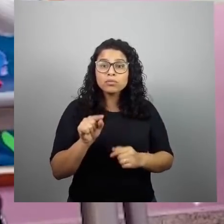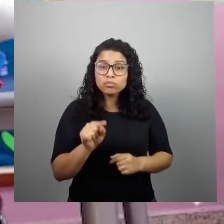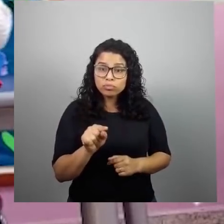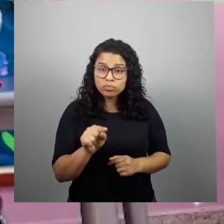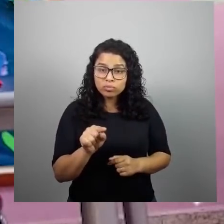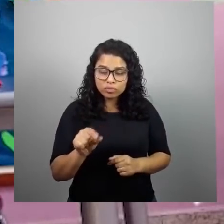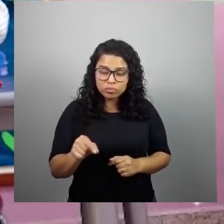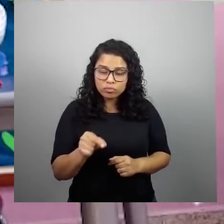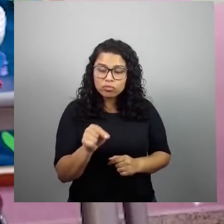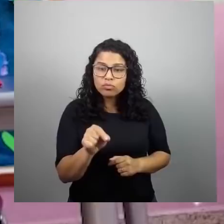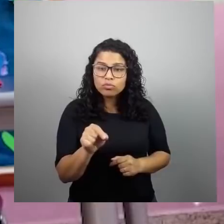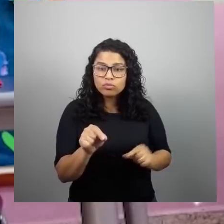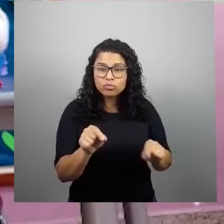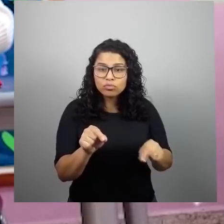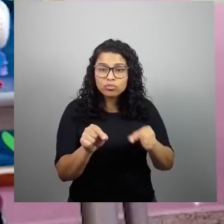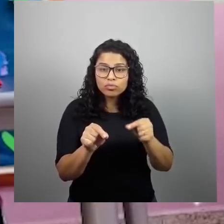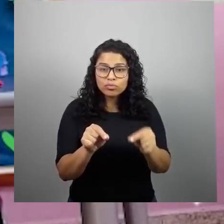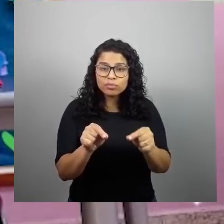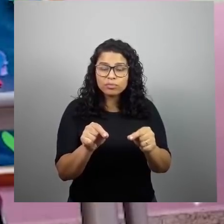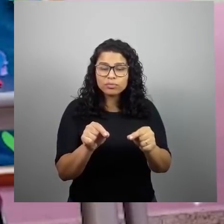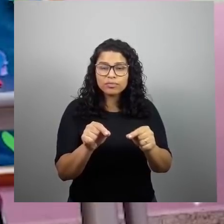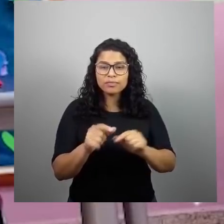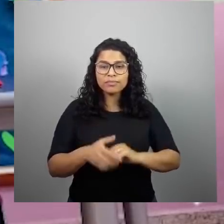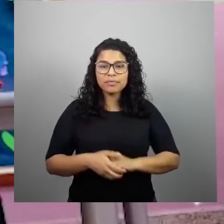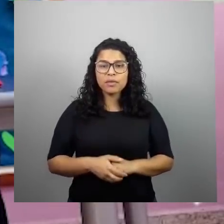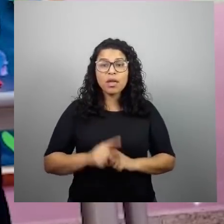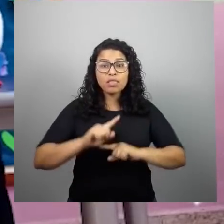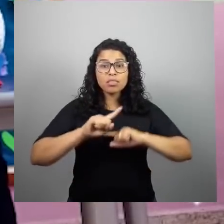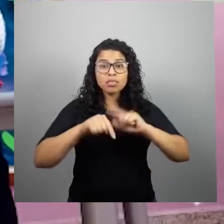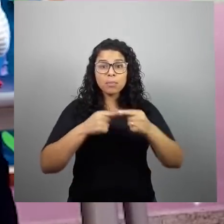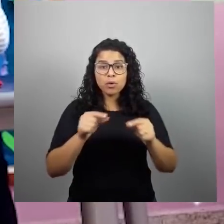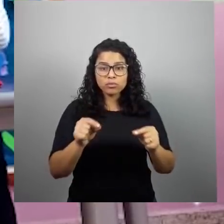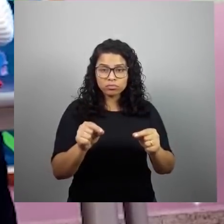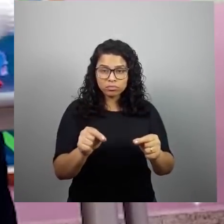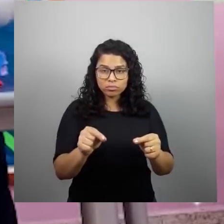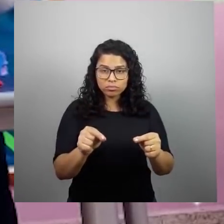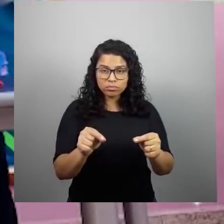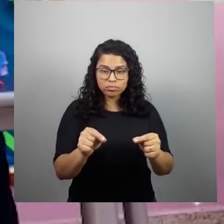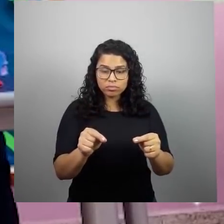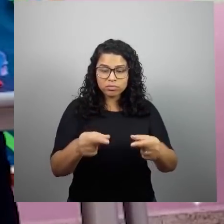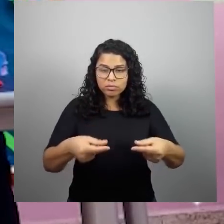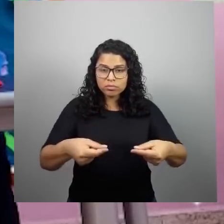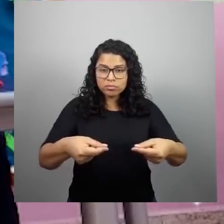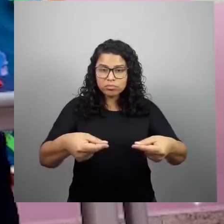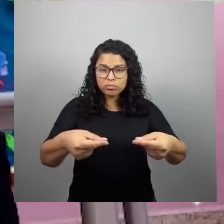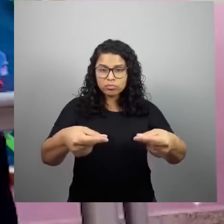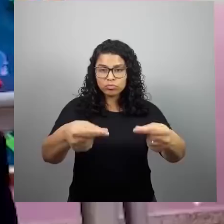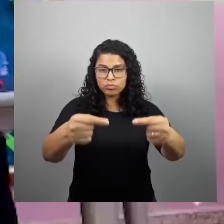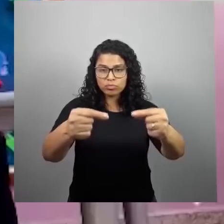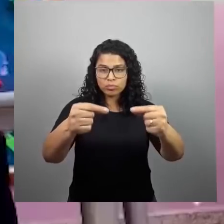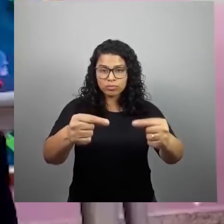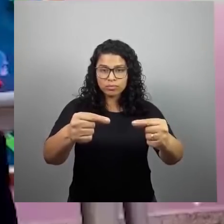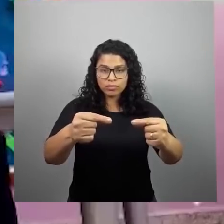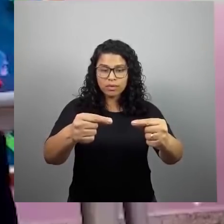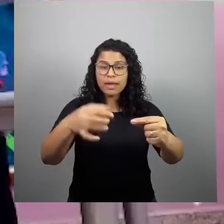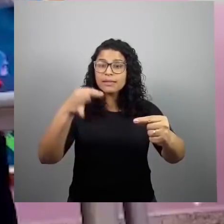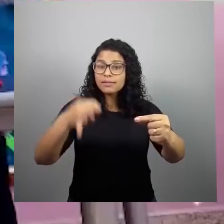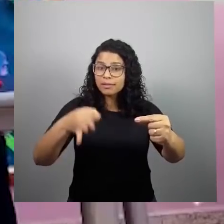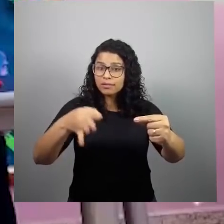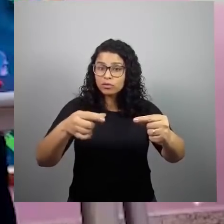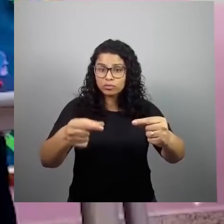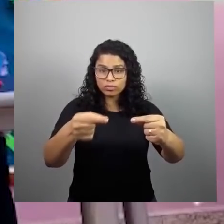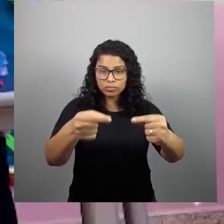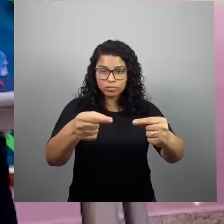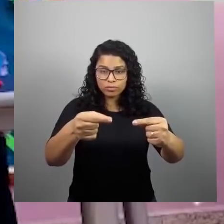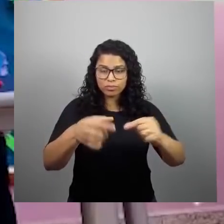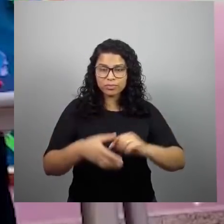tá, gente? Depois vamos colocar no outro, mede direitinho para os